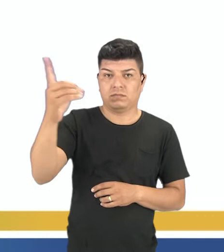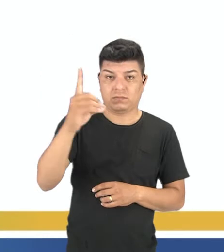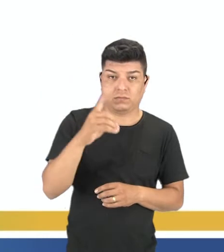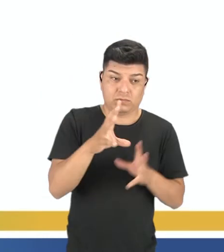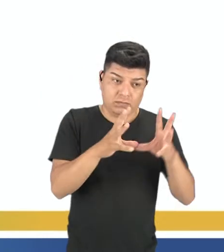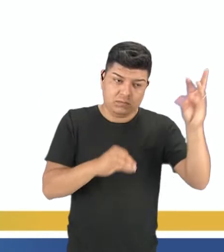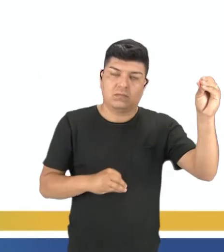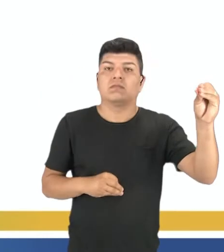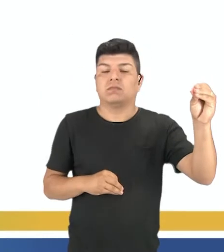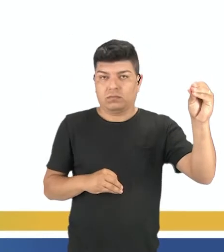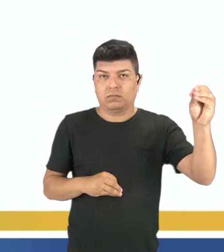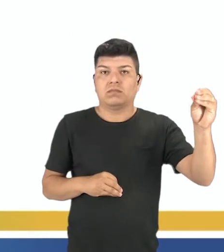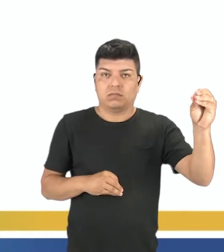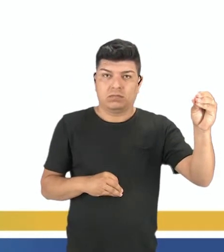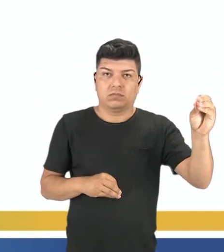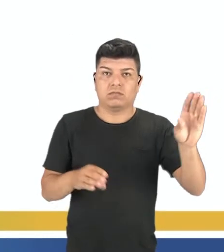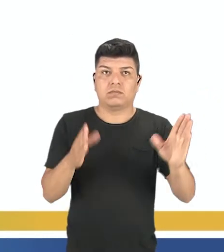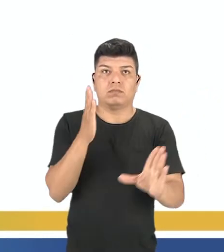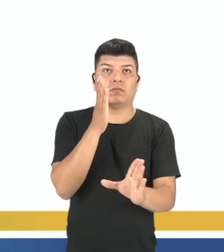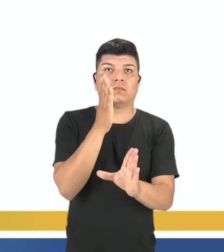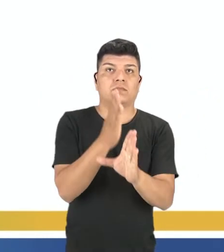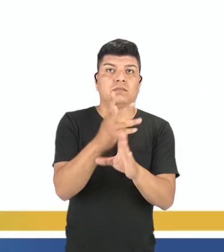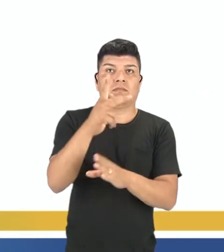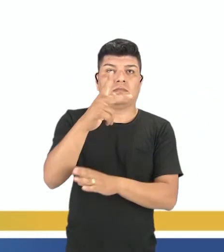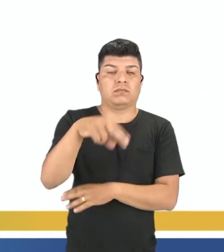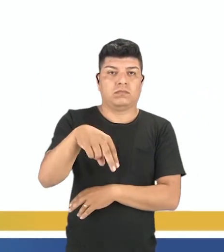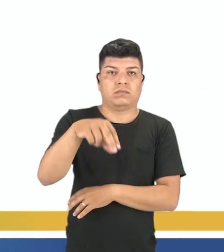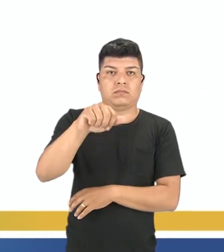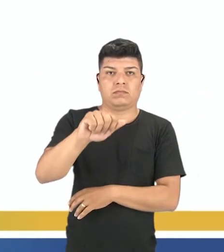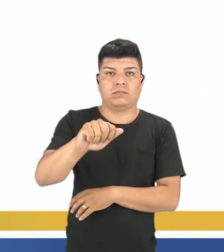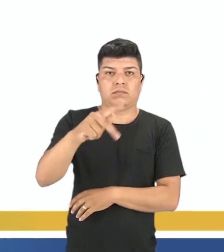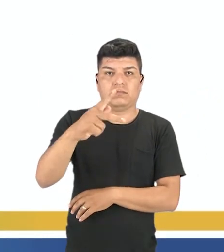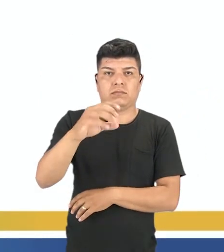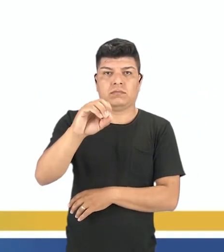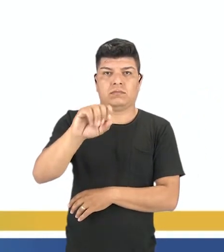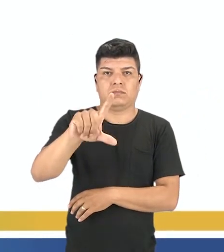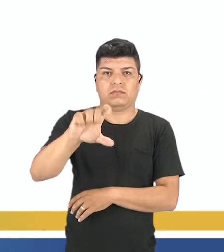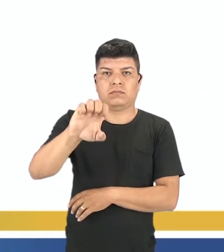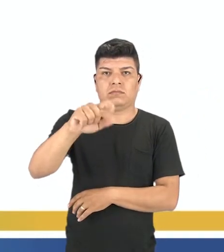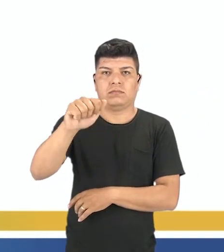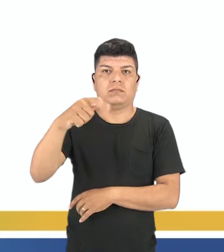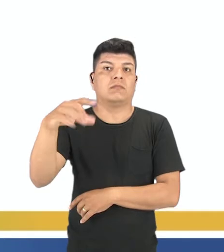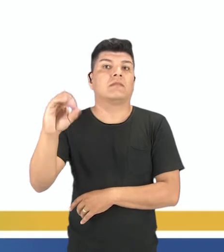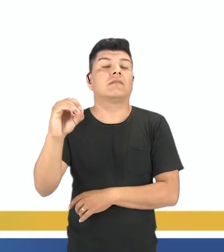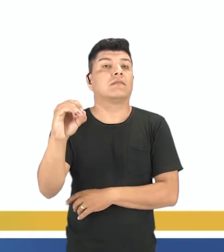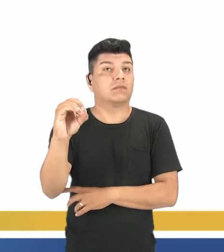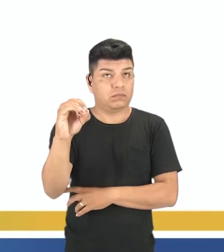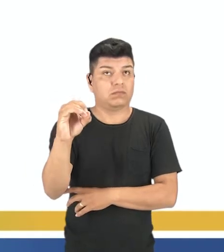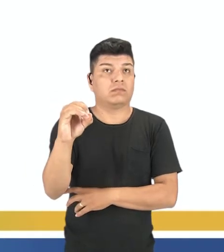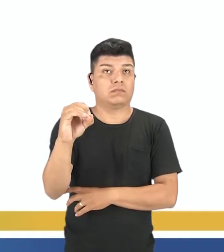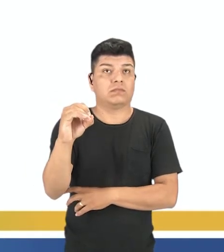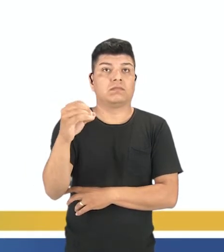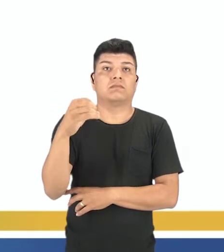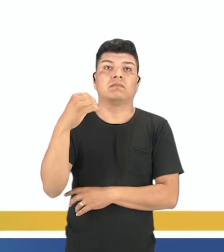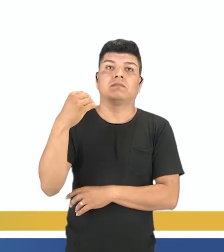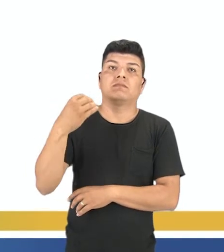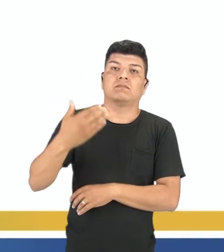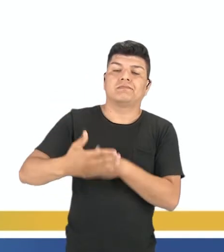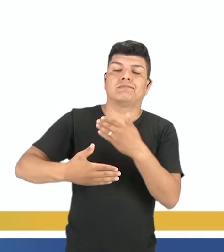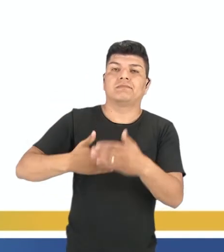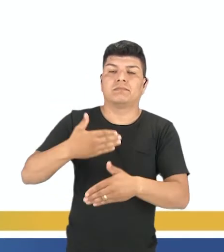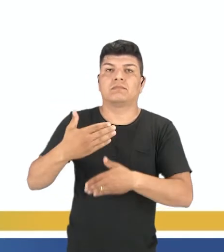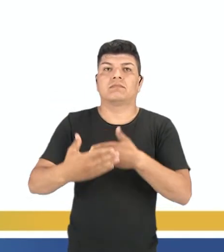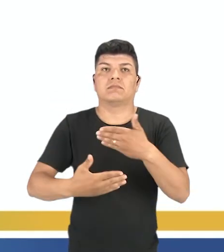fugida, por conta de Napoleão Bonaparte, invadiu os territórios, mas a longo prazo ele acaba sendo exilado,